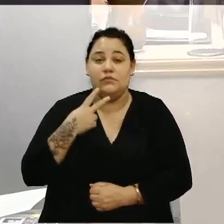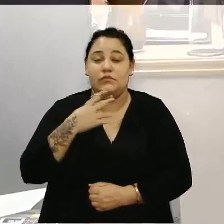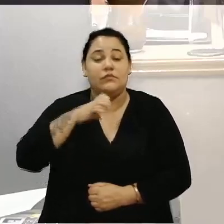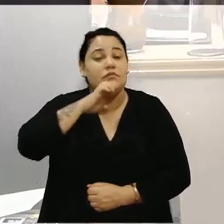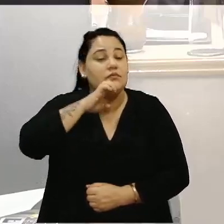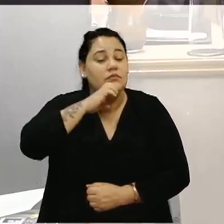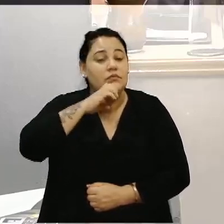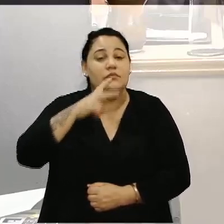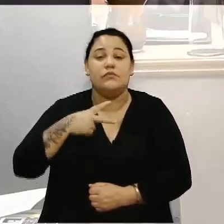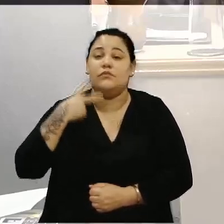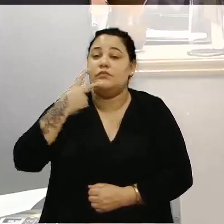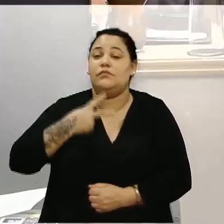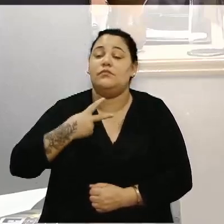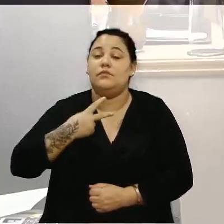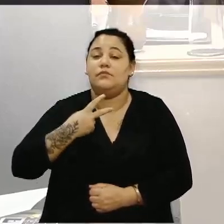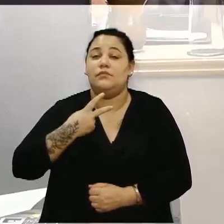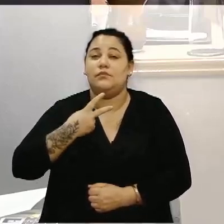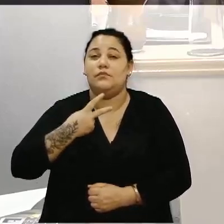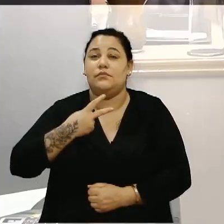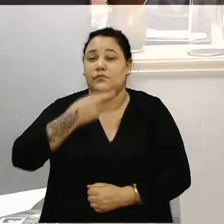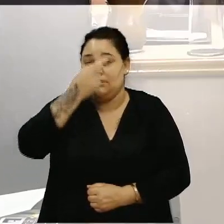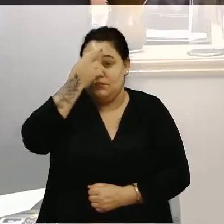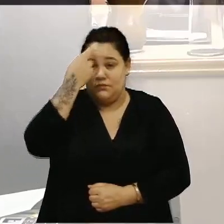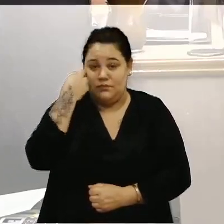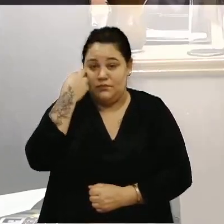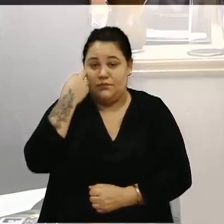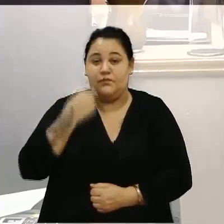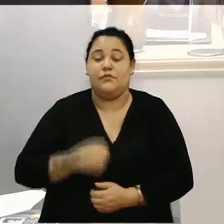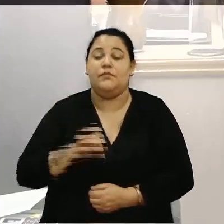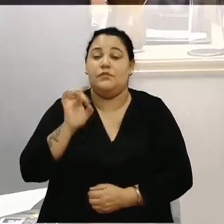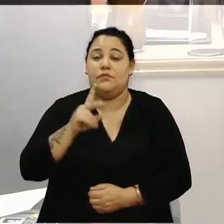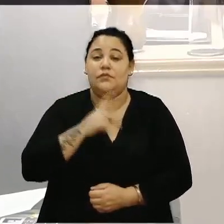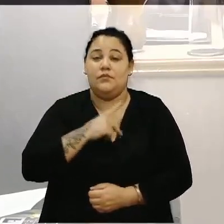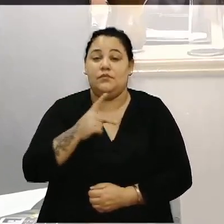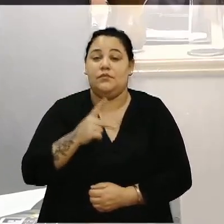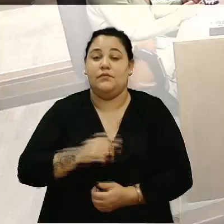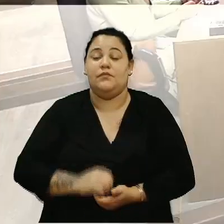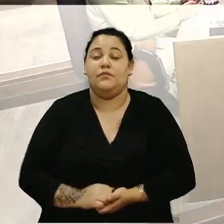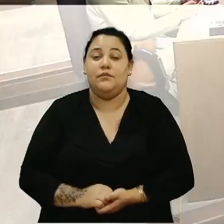Balardim e vereador Rafael Bueno. Era isso, senhora presidente.